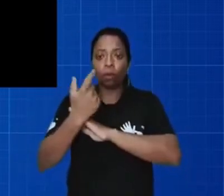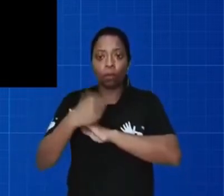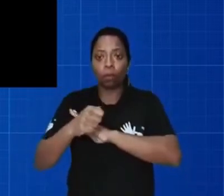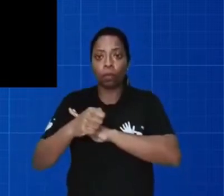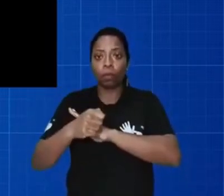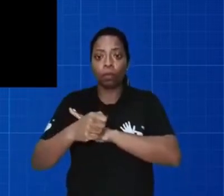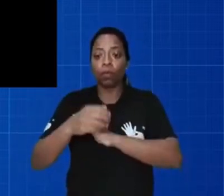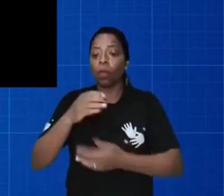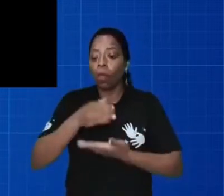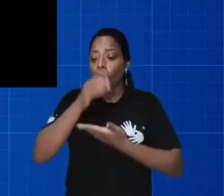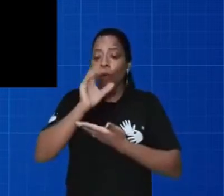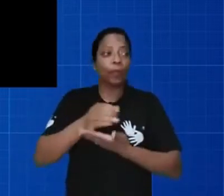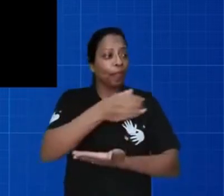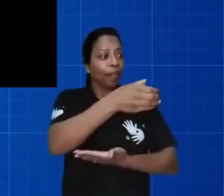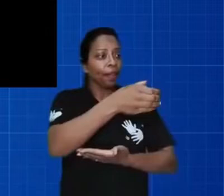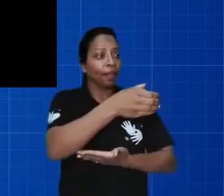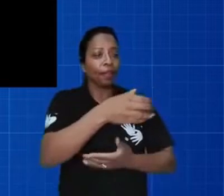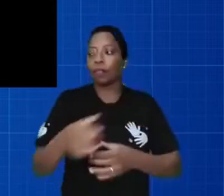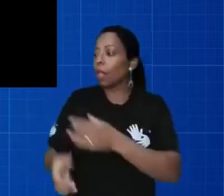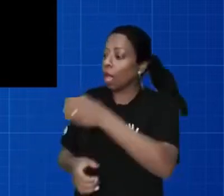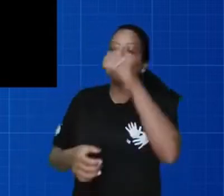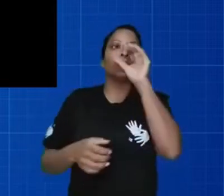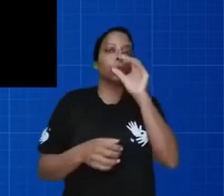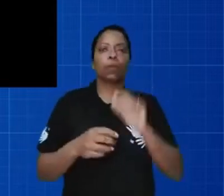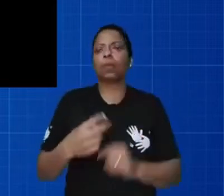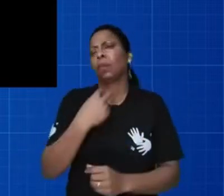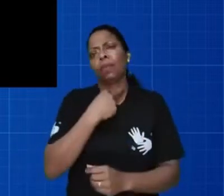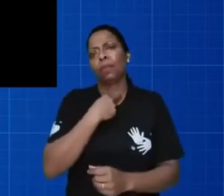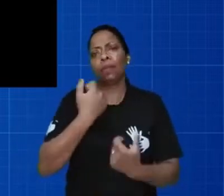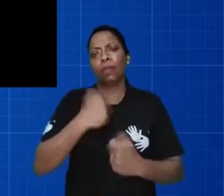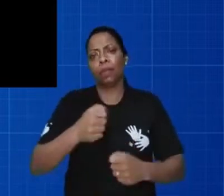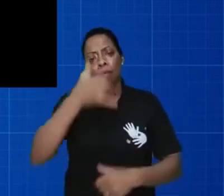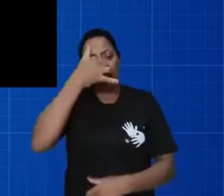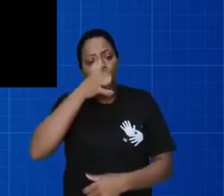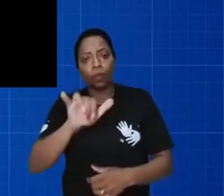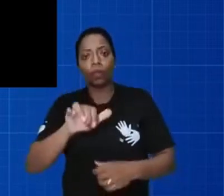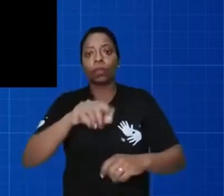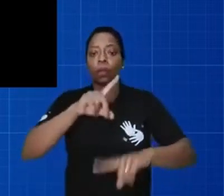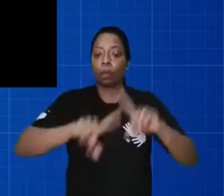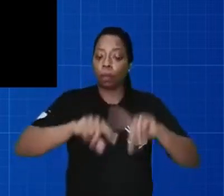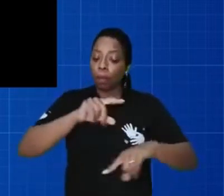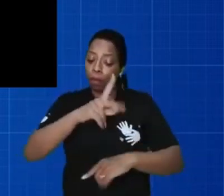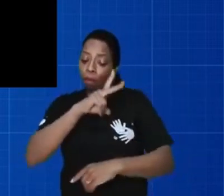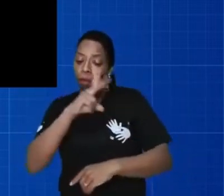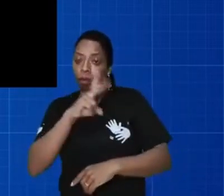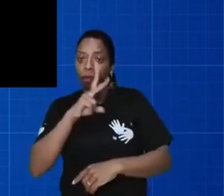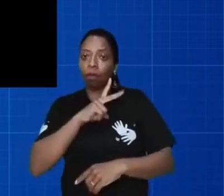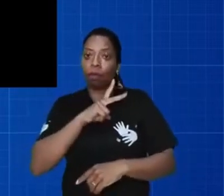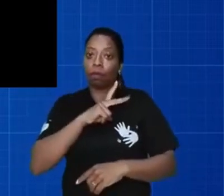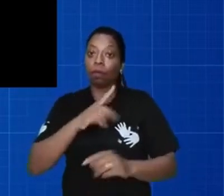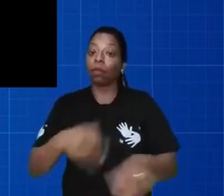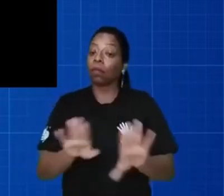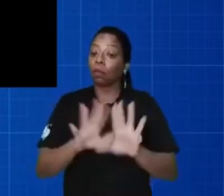né, o não compartilhamento de material, de uso pessoal, higienizar as mãos regularmente, né, de forma